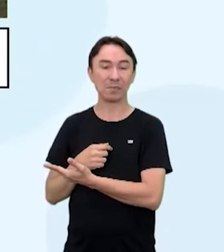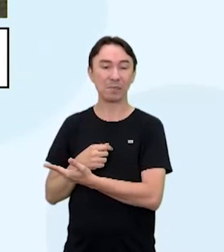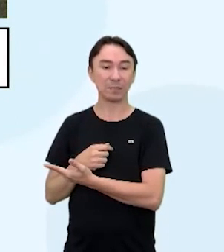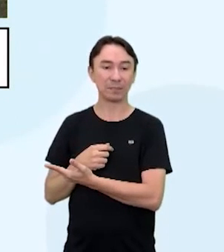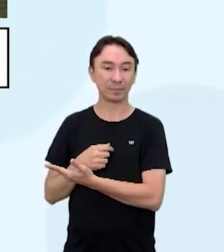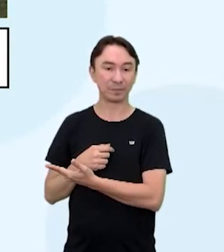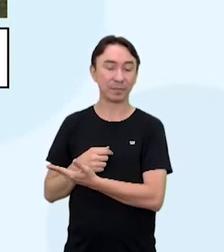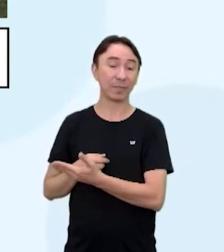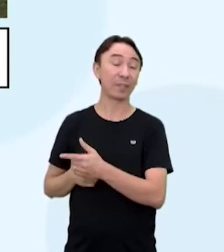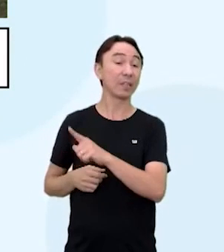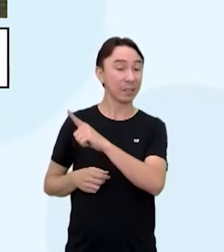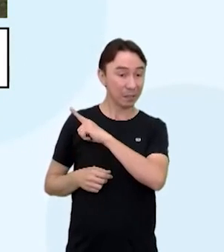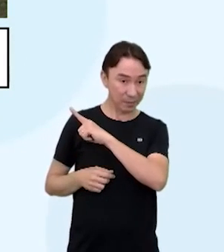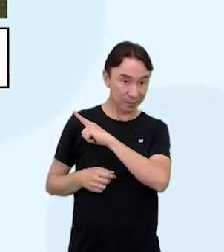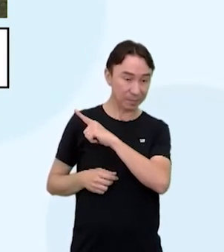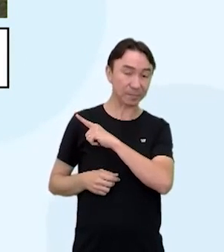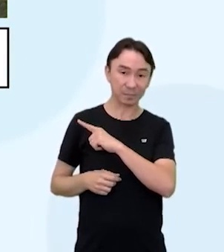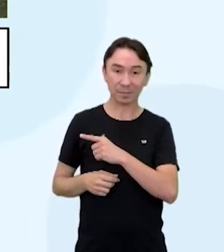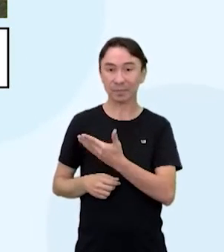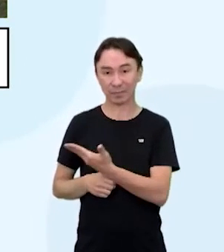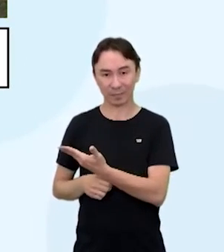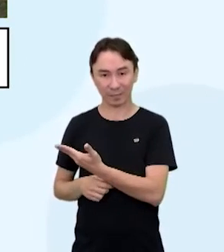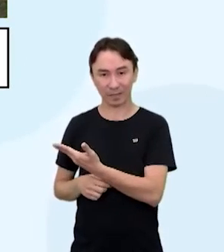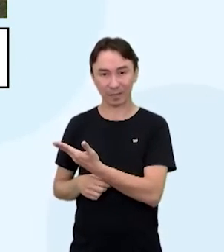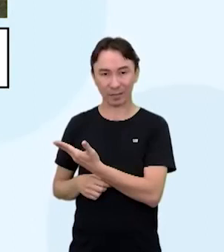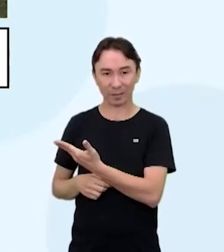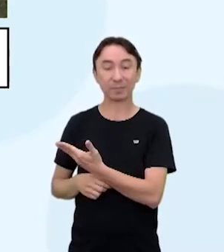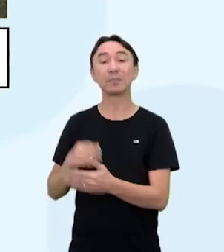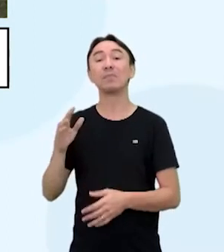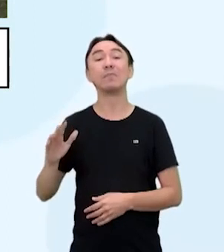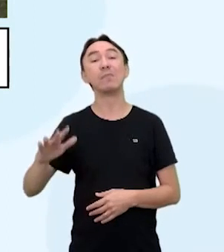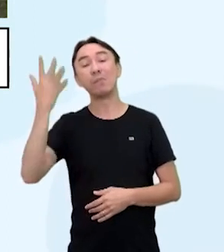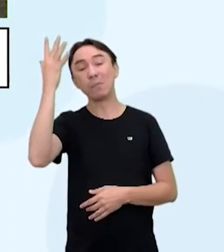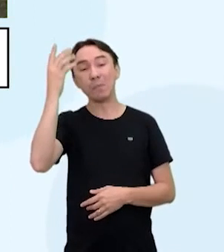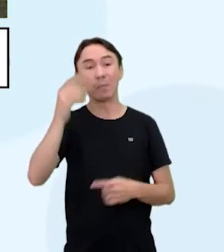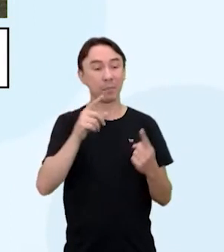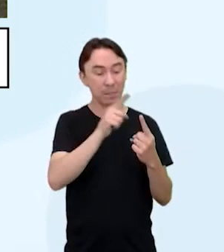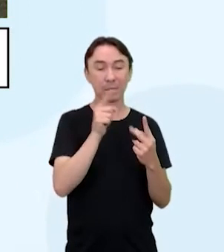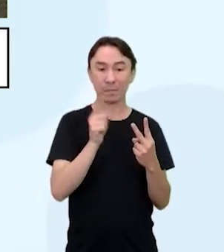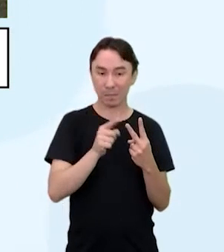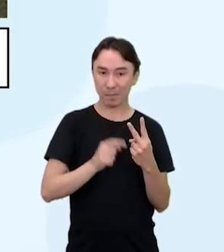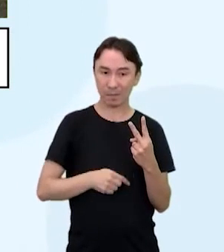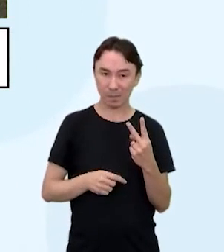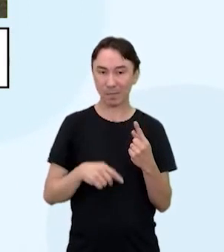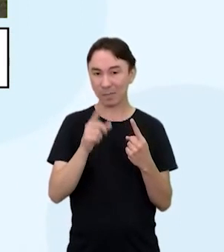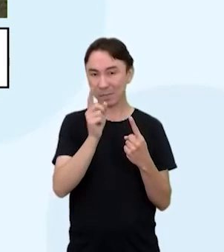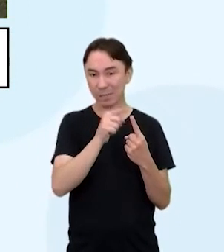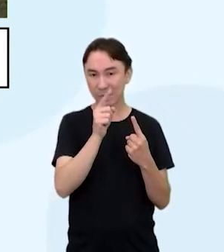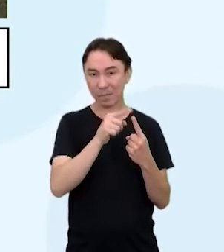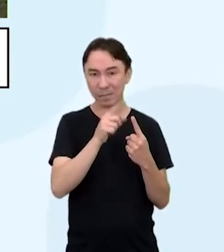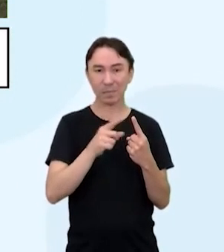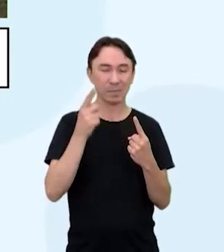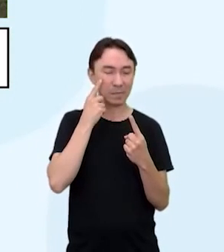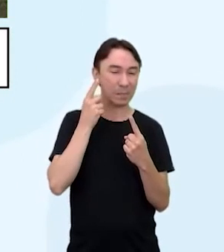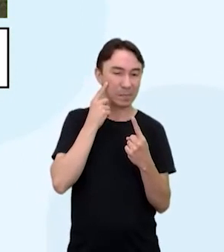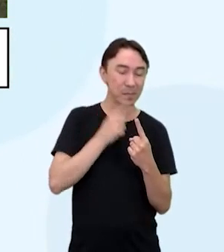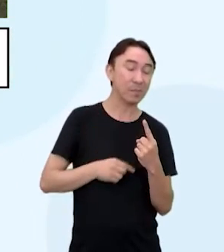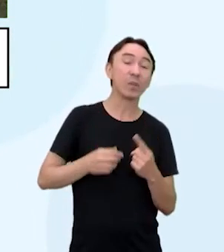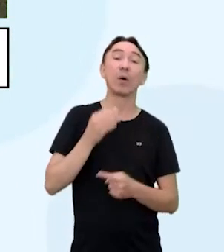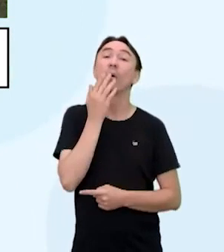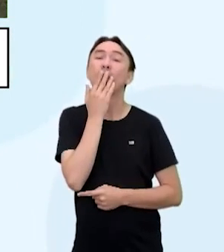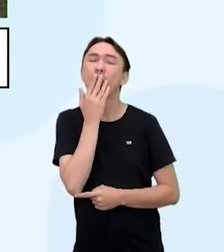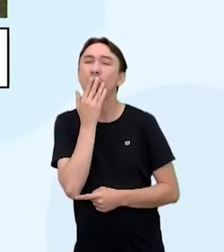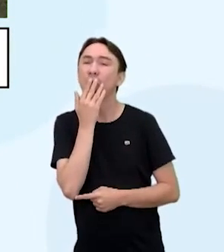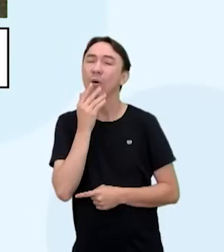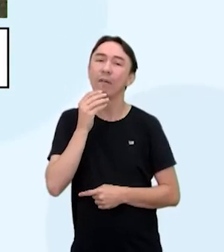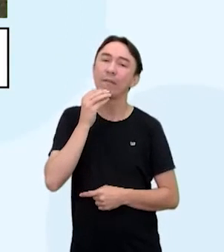duas versões dessa obra. A primeira, o que aconteceu? A primeira, ela tem as cores mais fracas